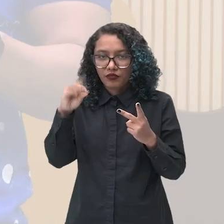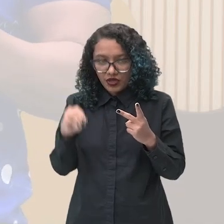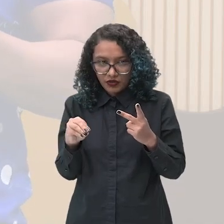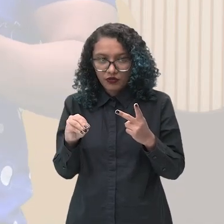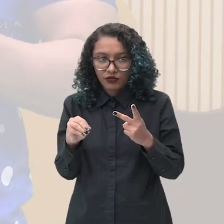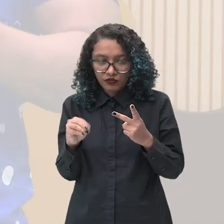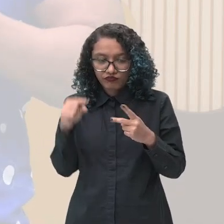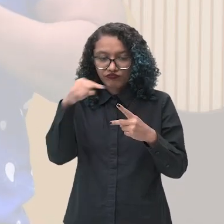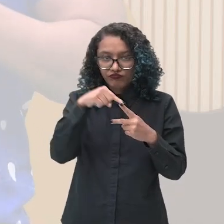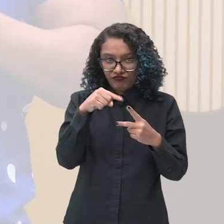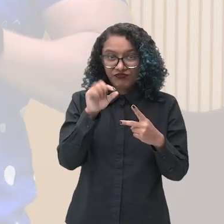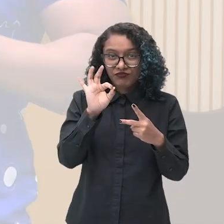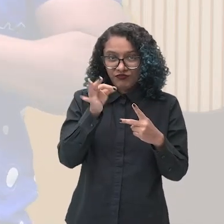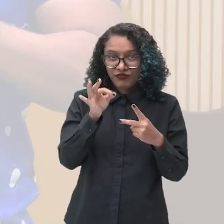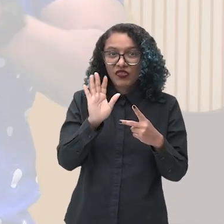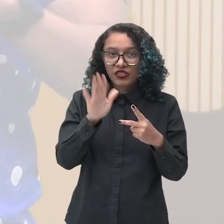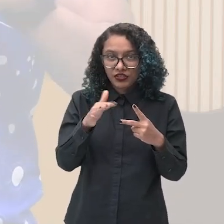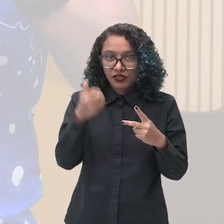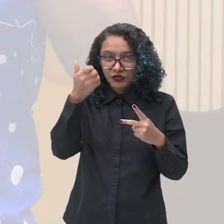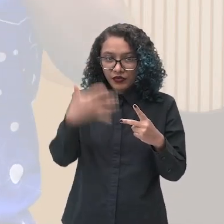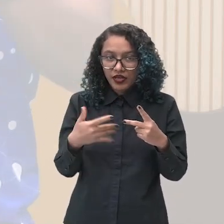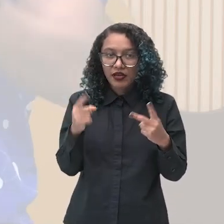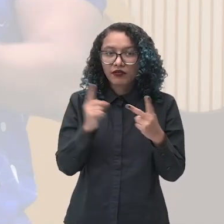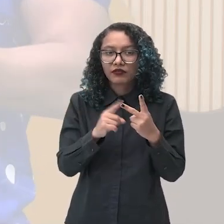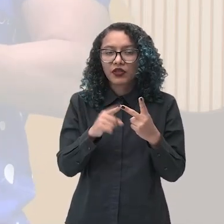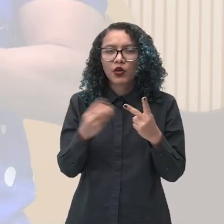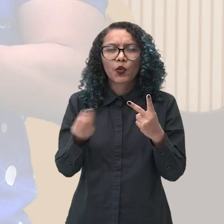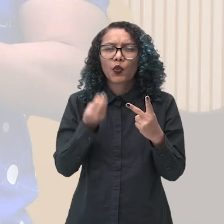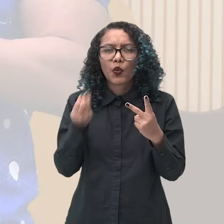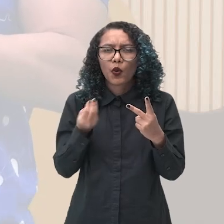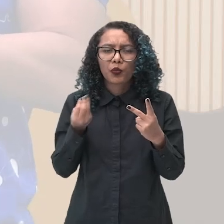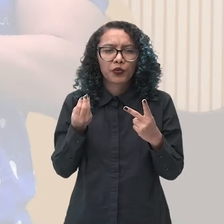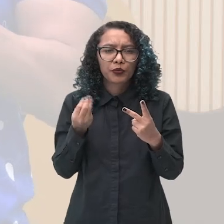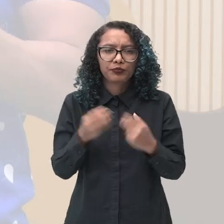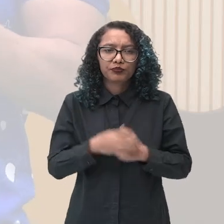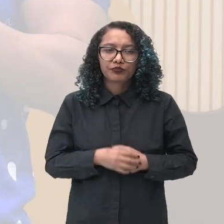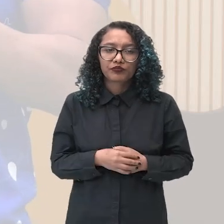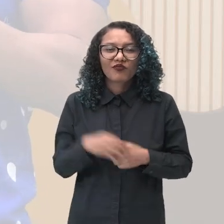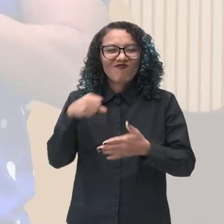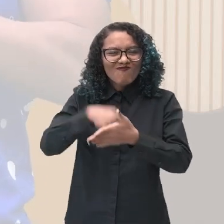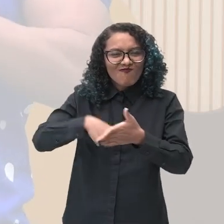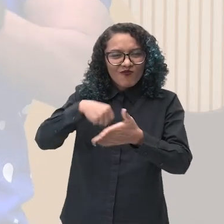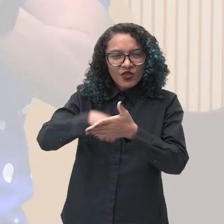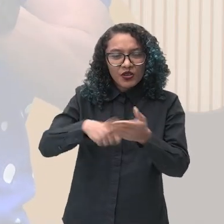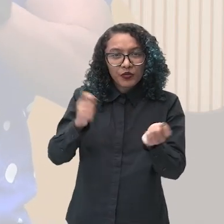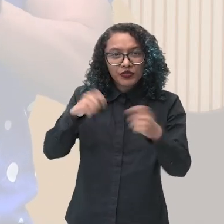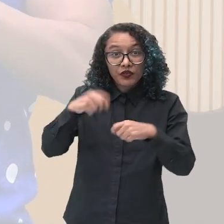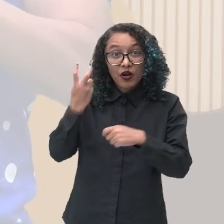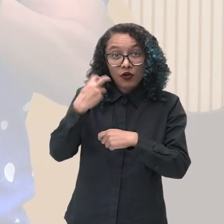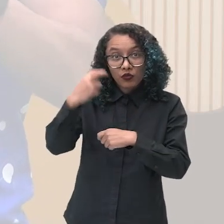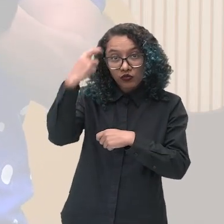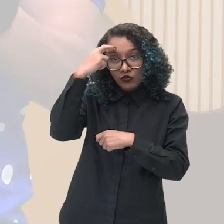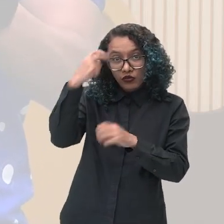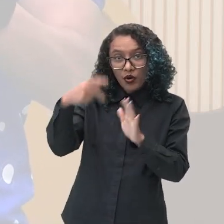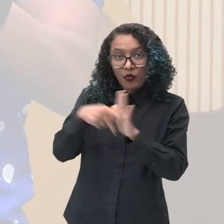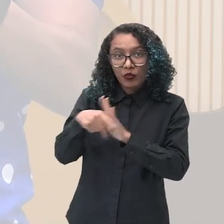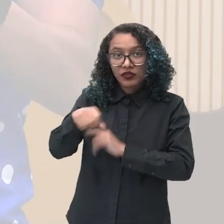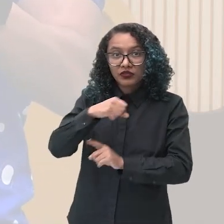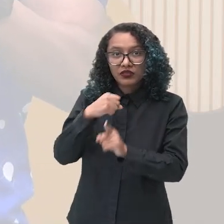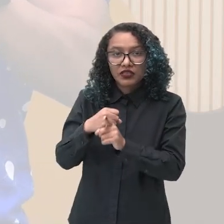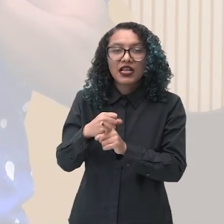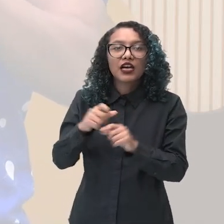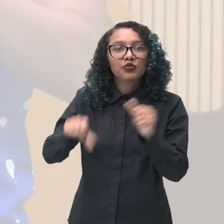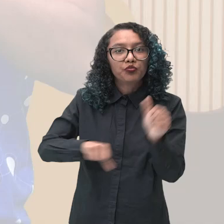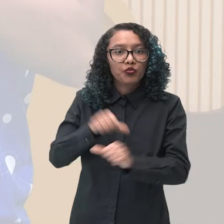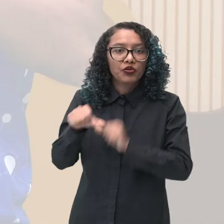ver os movimentos de reconhecimento. Então, eles visam ali lutar para mudar ali a cultura de uma determinada sociedade, tá